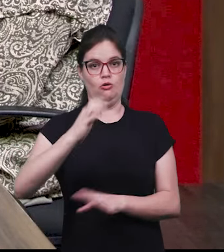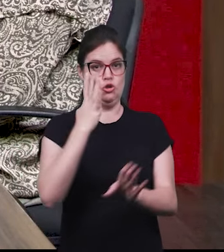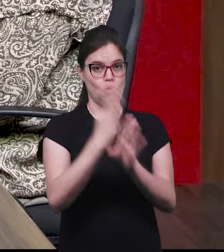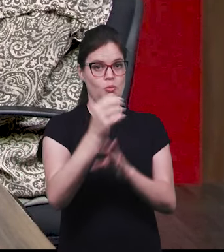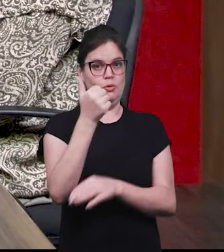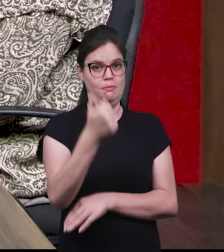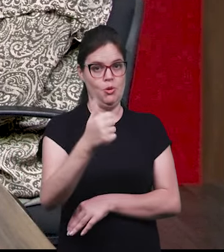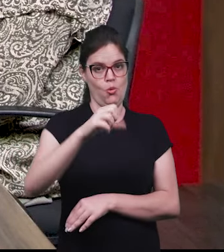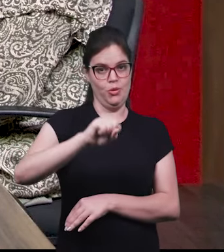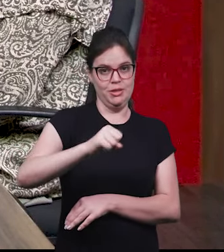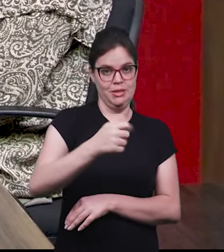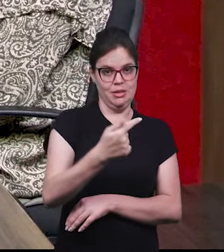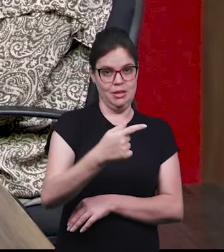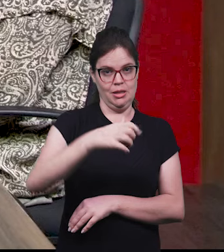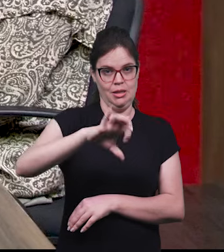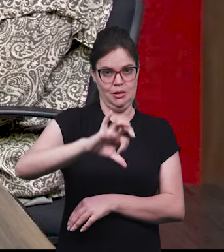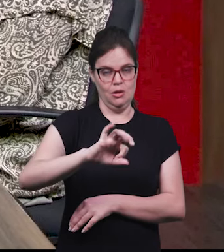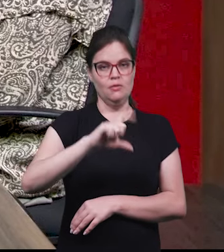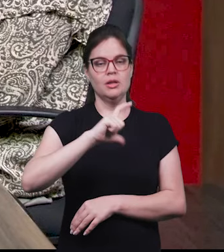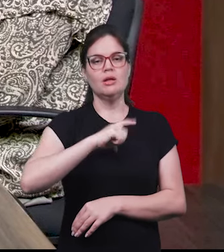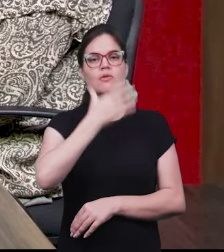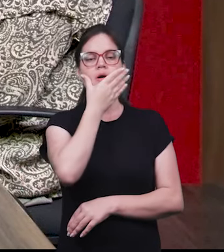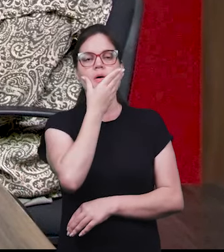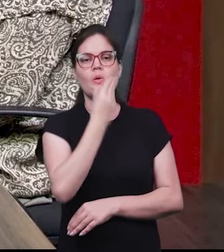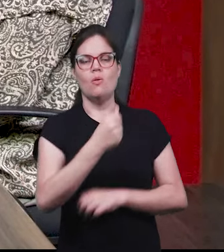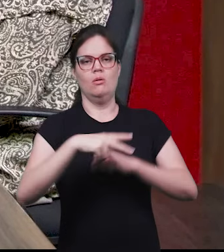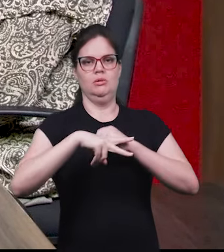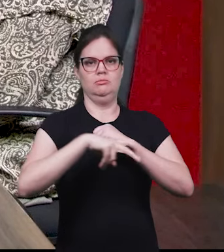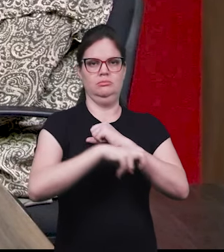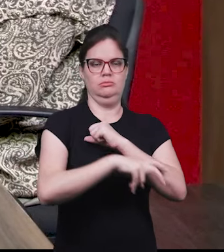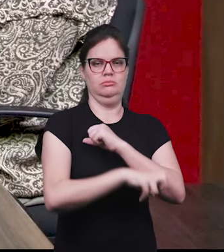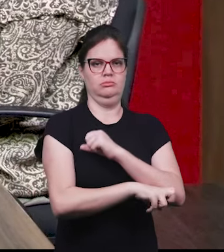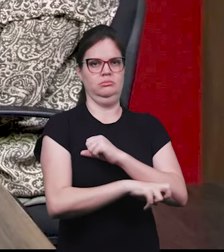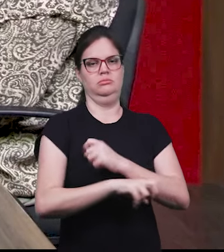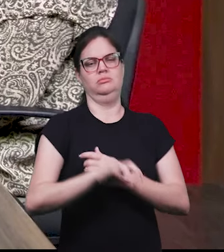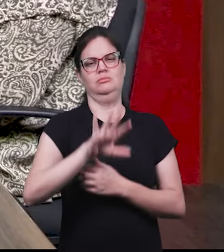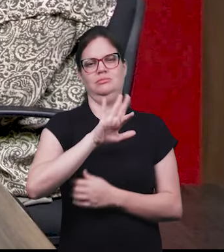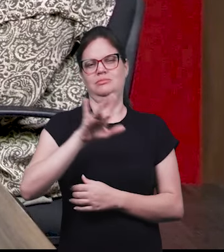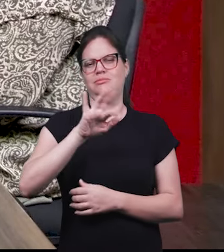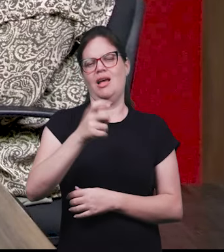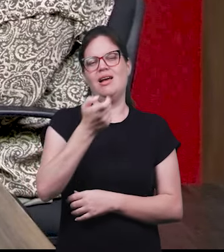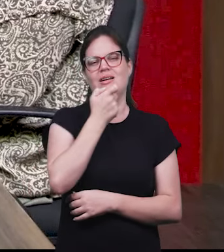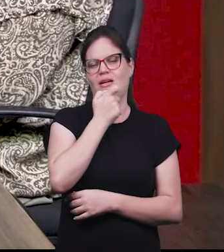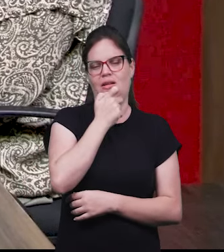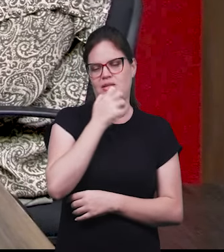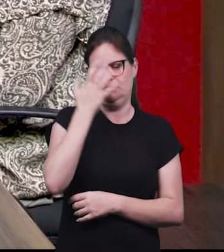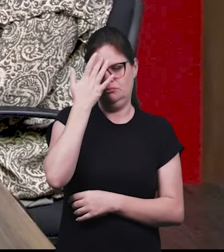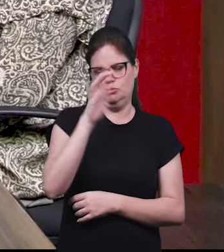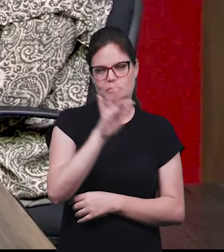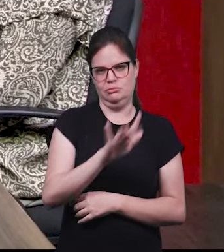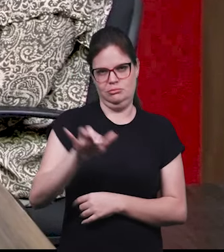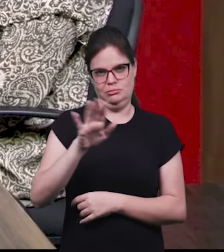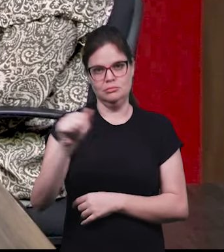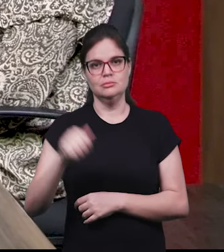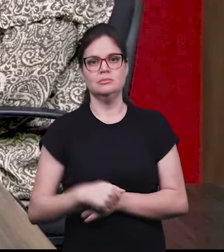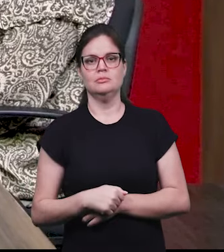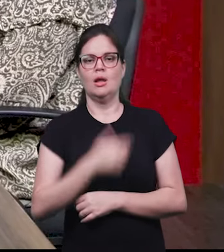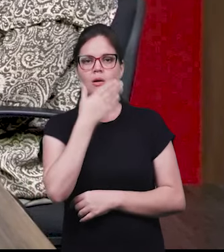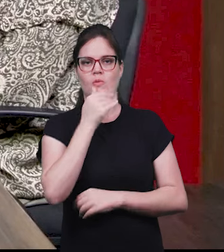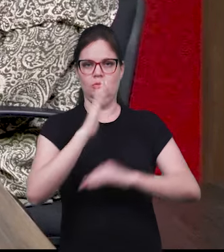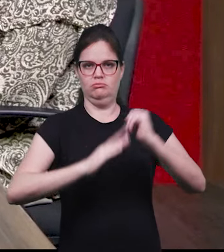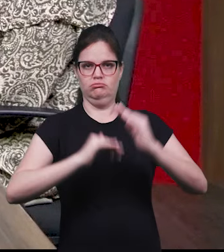1879, né, pelo arqueólogo britânico Ormuzd Hassan, nas ruínas